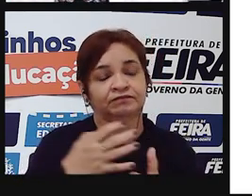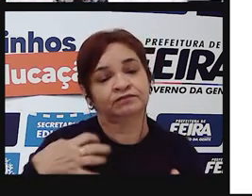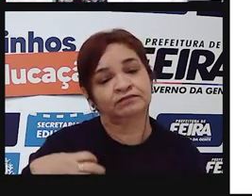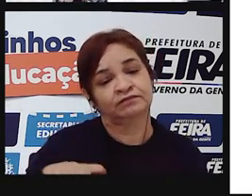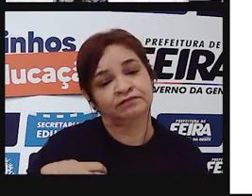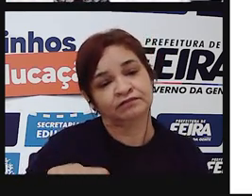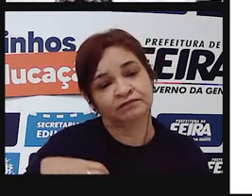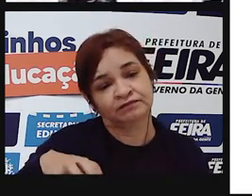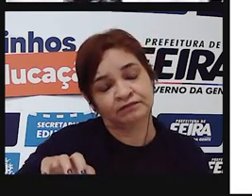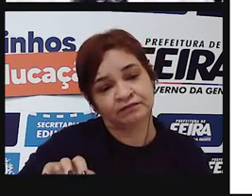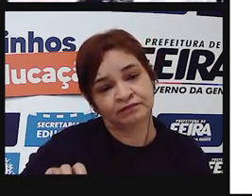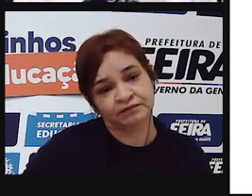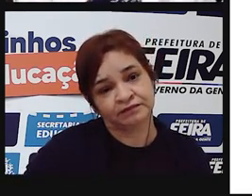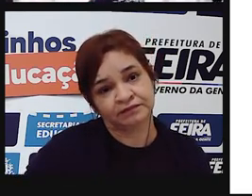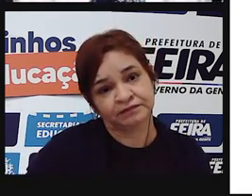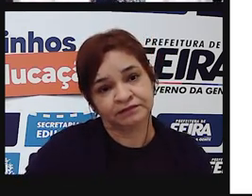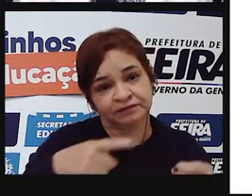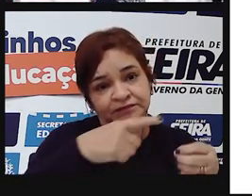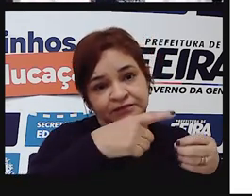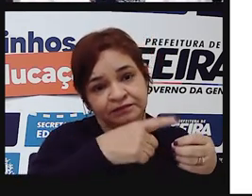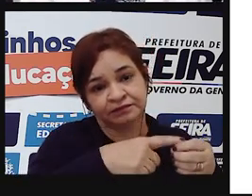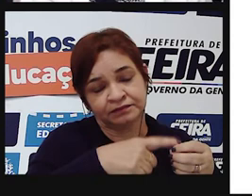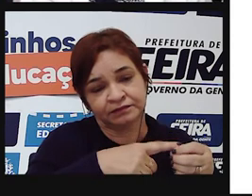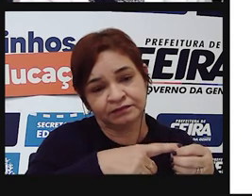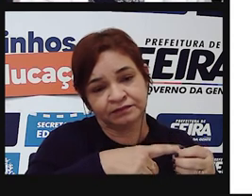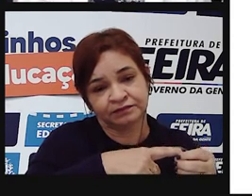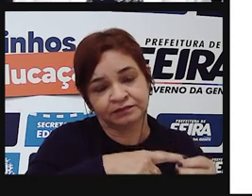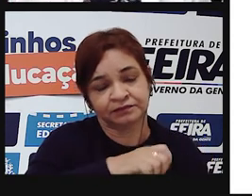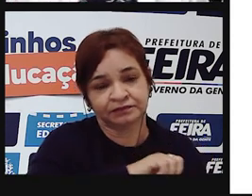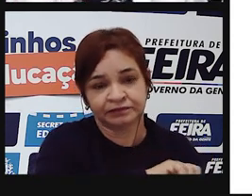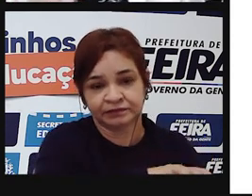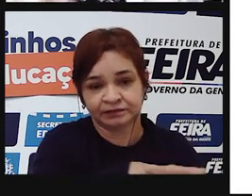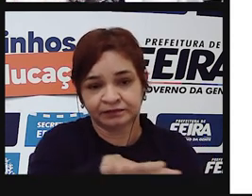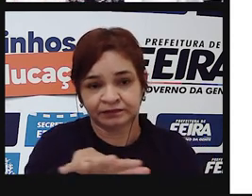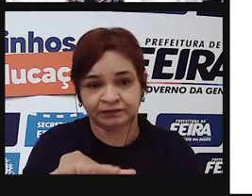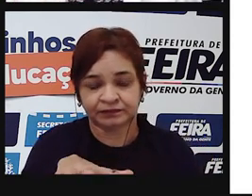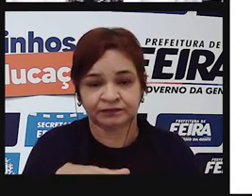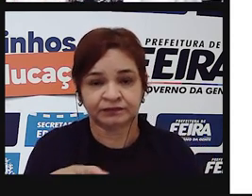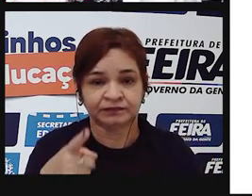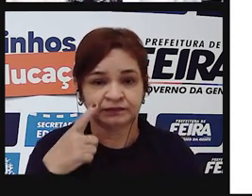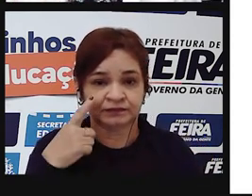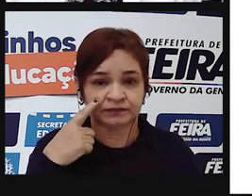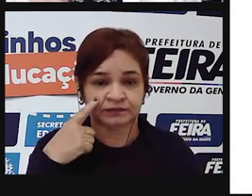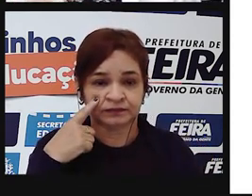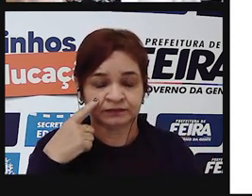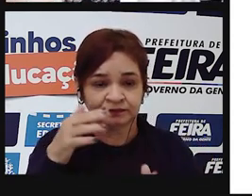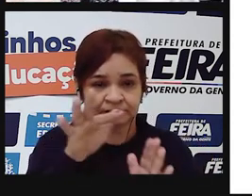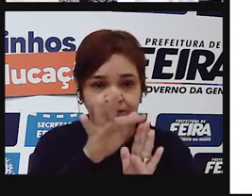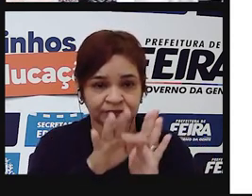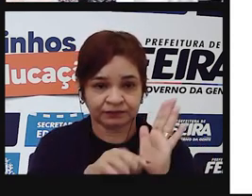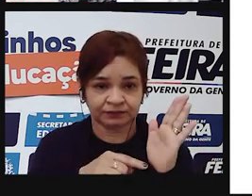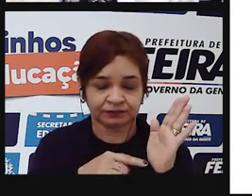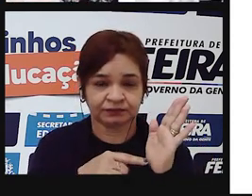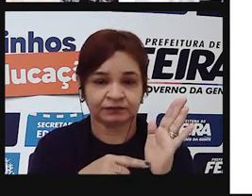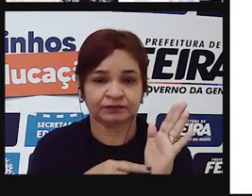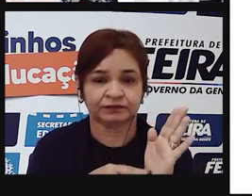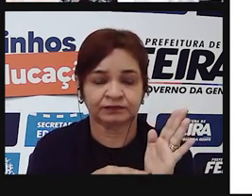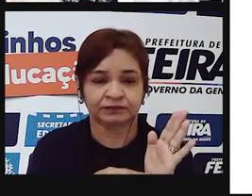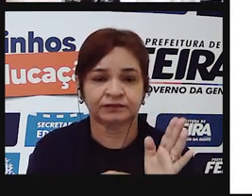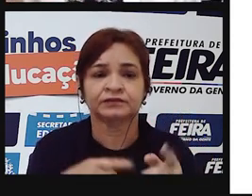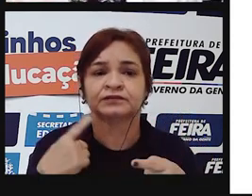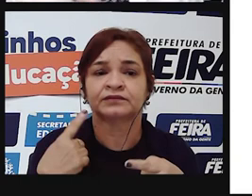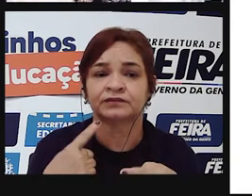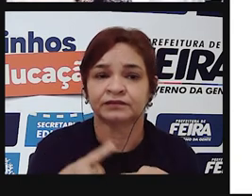Bahia, Salvador, ao interior do restante da Bahia. Observe que no texto eu falei de província,